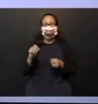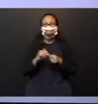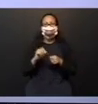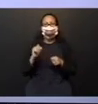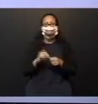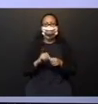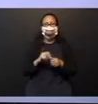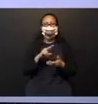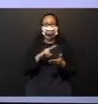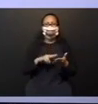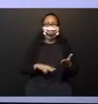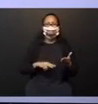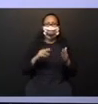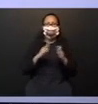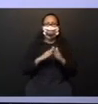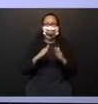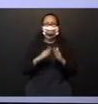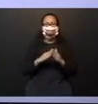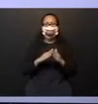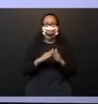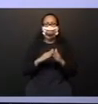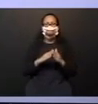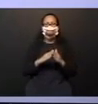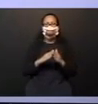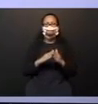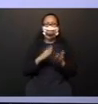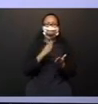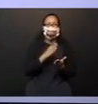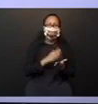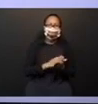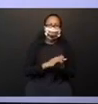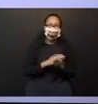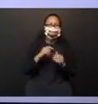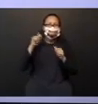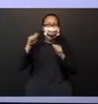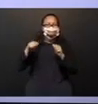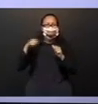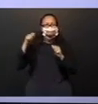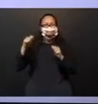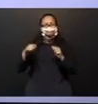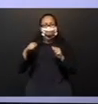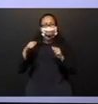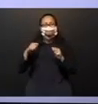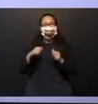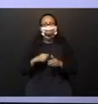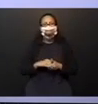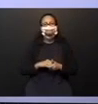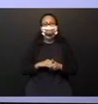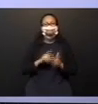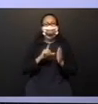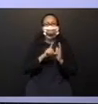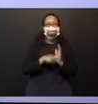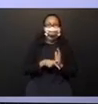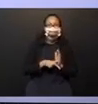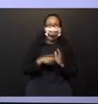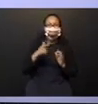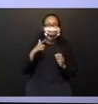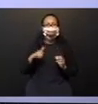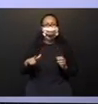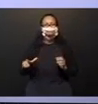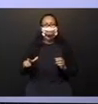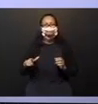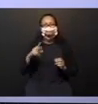essa leitura em casa, acompanhando, pausando o nosso vídeo, se for o caso, tá? Depois vocês